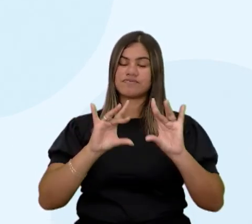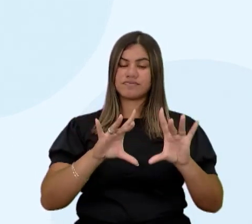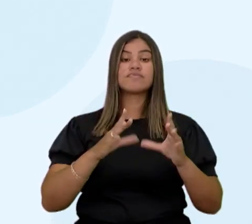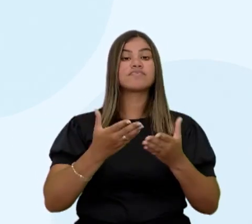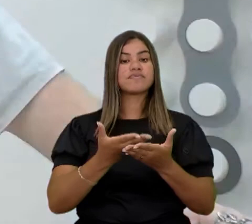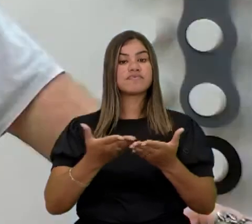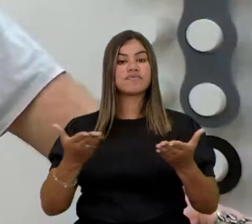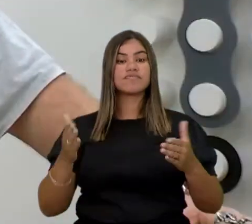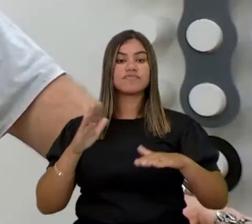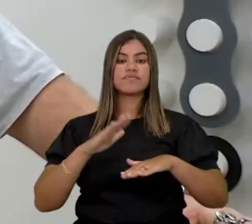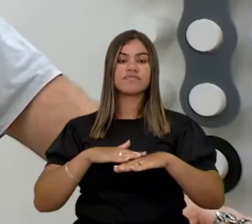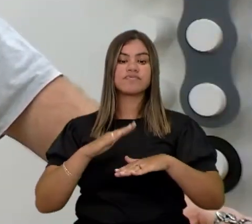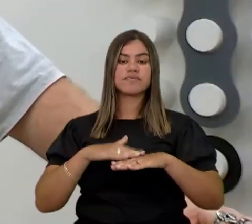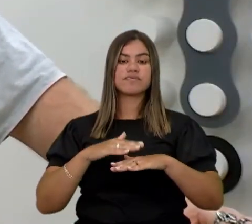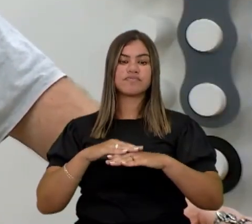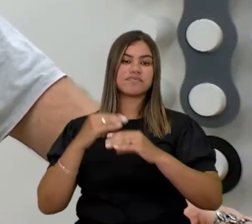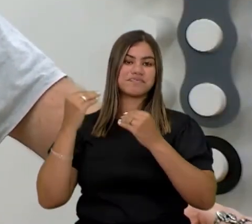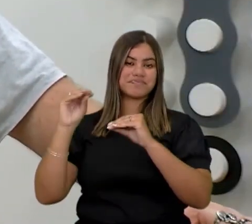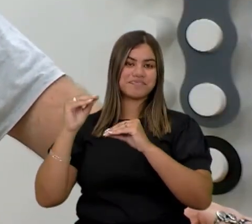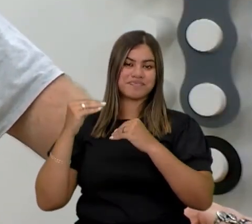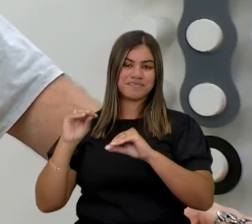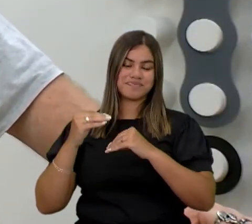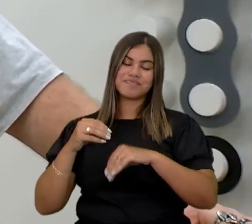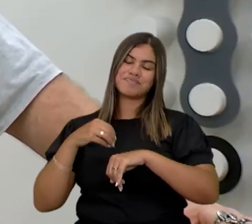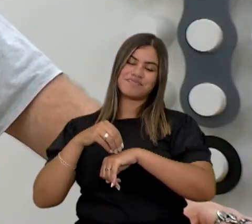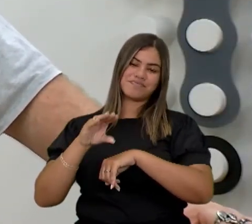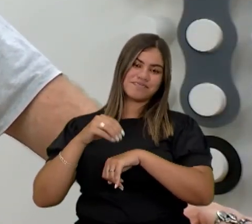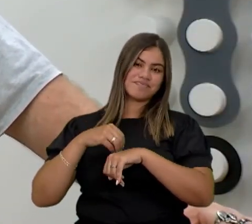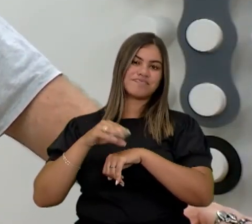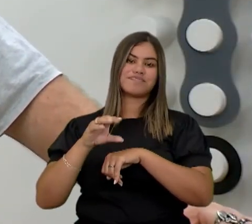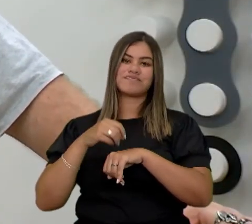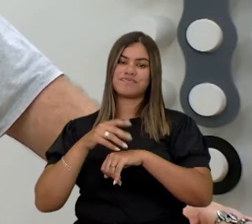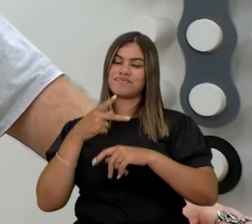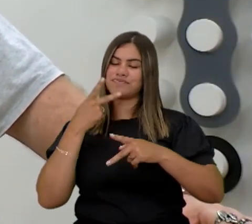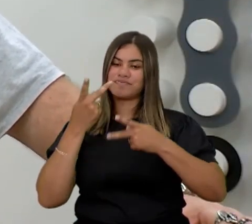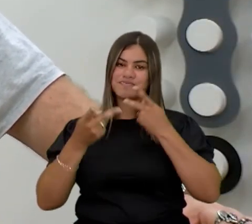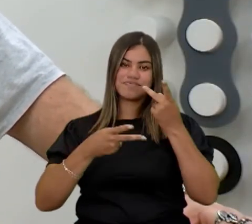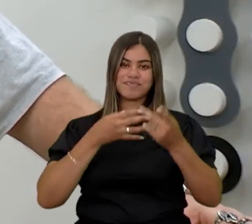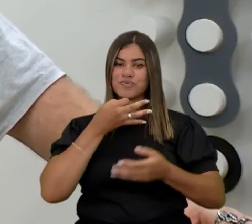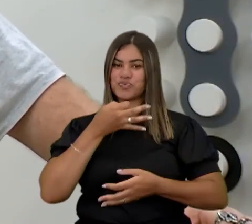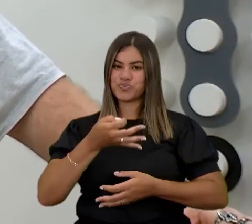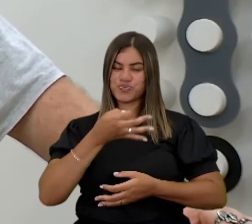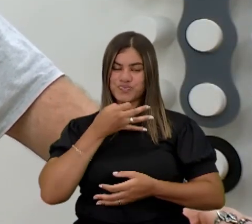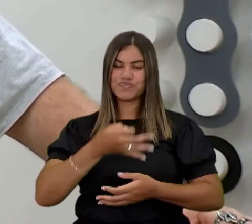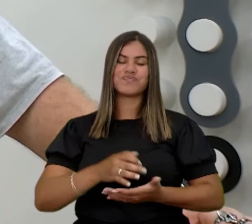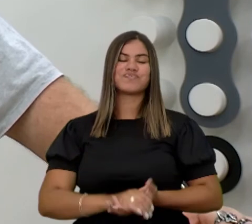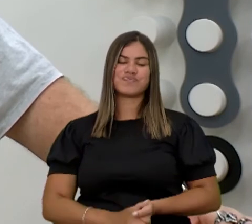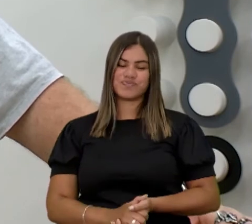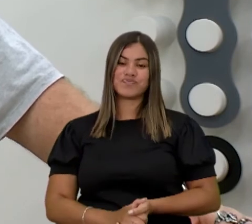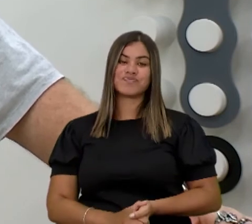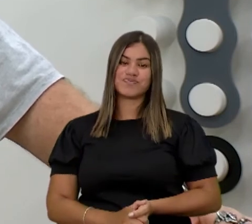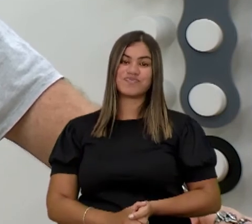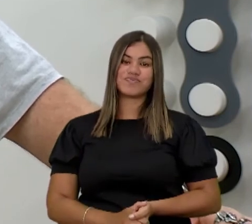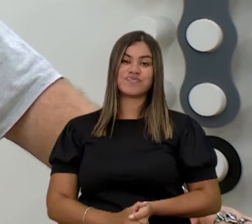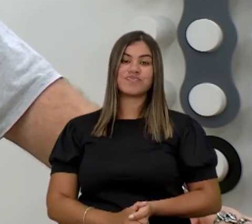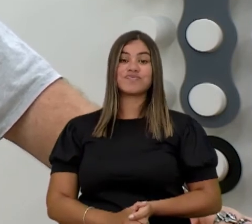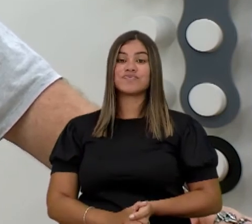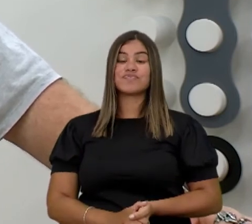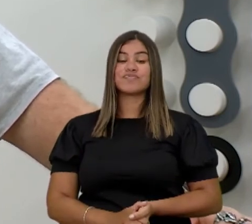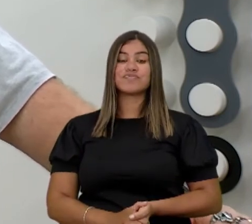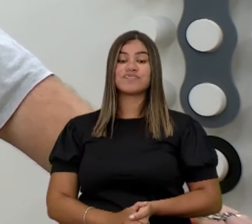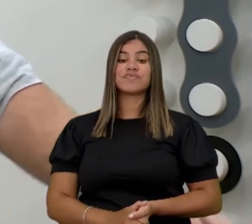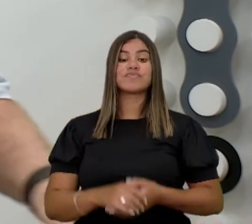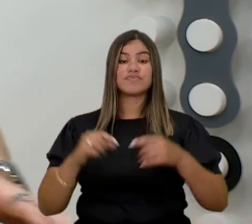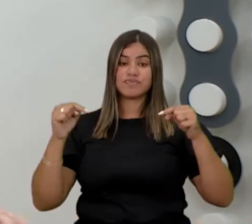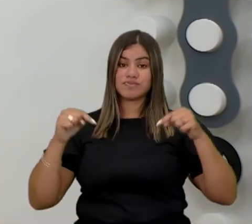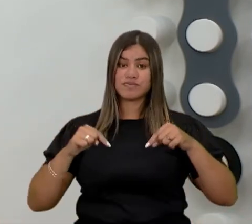estar gravando aí, falando aí, sugerindo aí, falando aí como é que vocês acharam dessa aula, né? E a gente sempre fala, né? A gente está